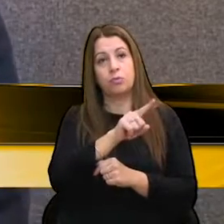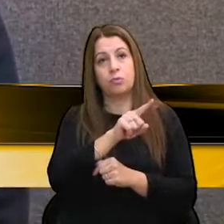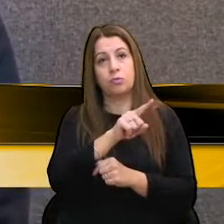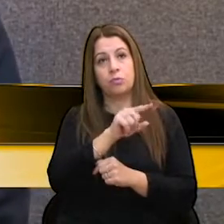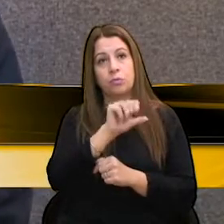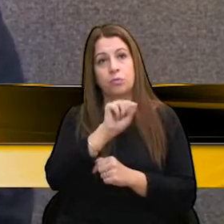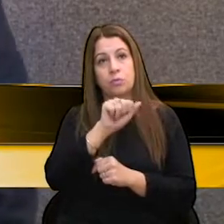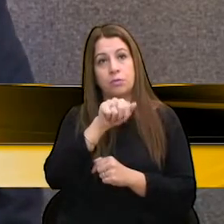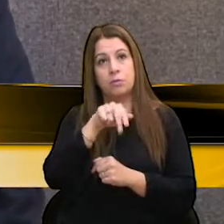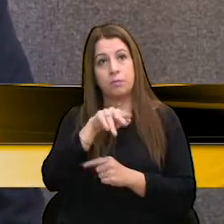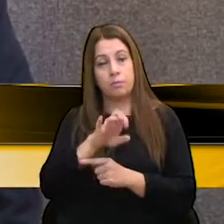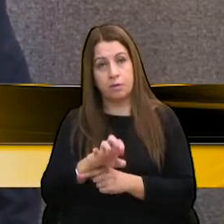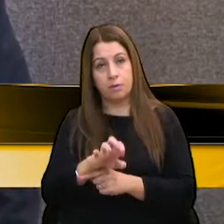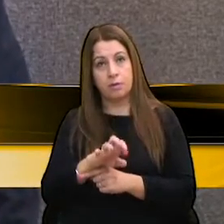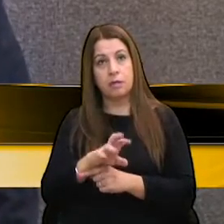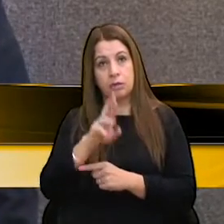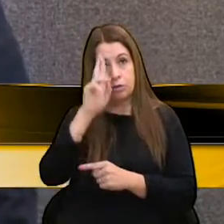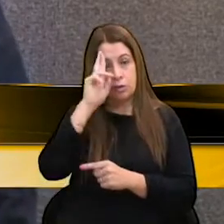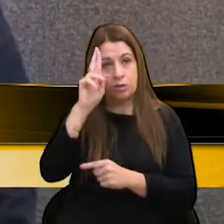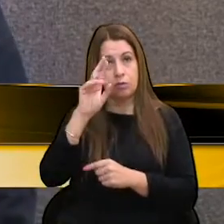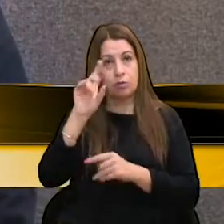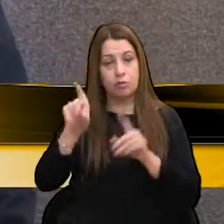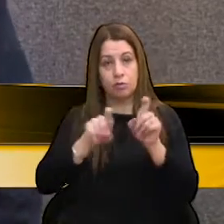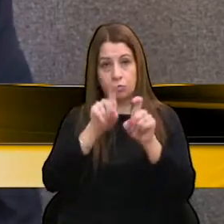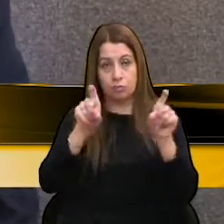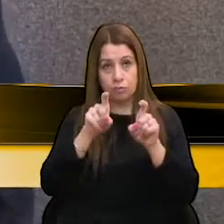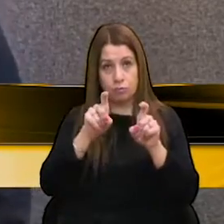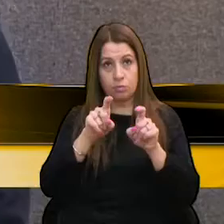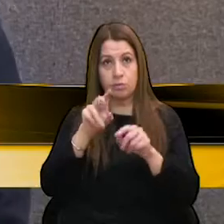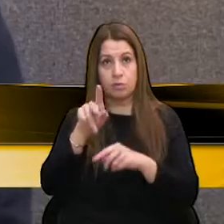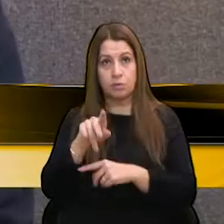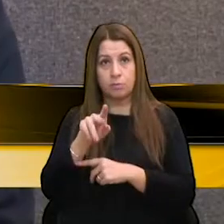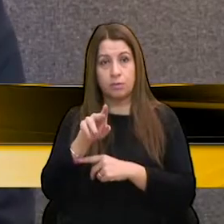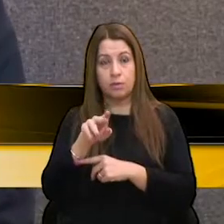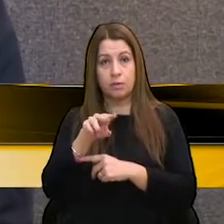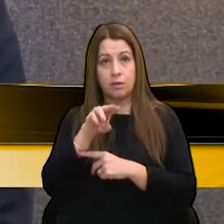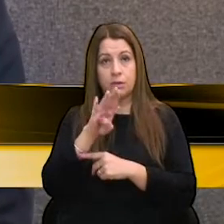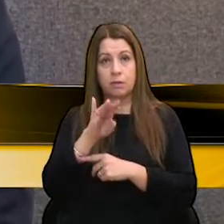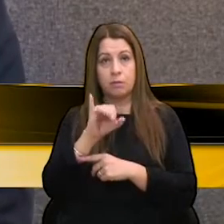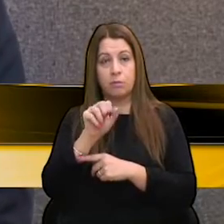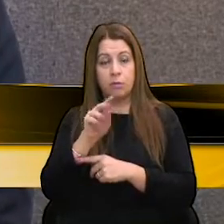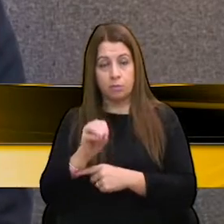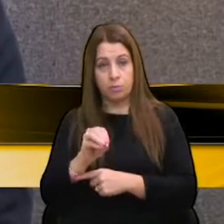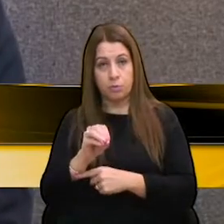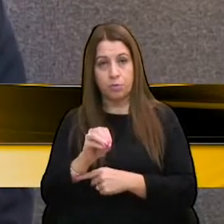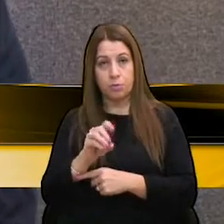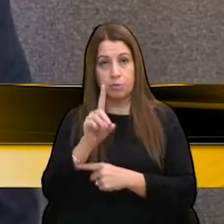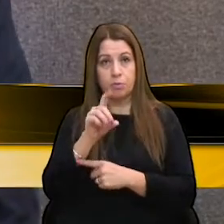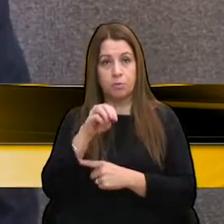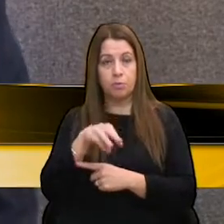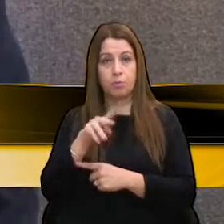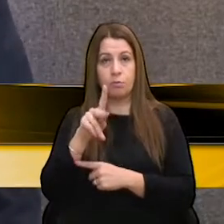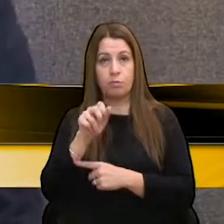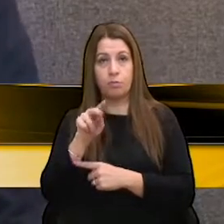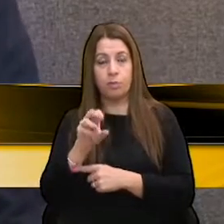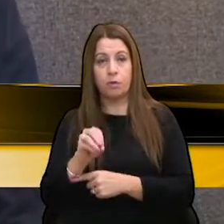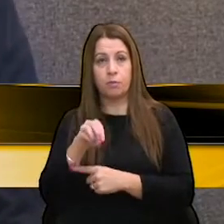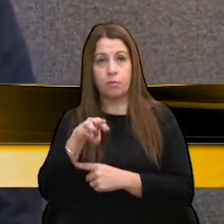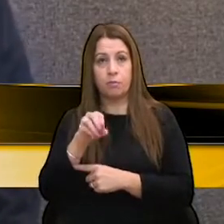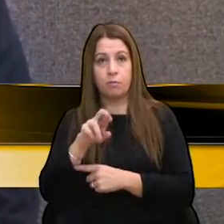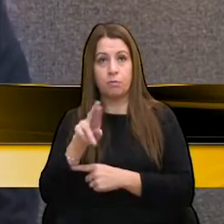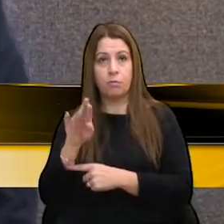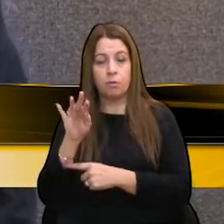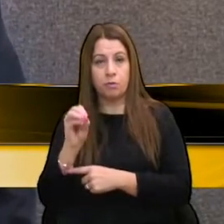trabalhou conosco lá no SAMAI, como nosso diretor de informática, irmã do bispo, Dom Paulo Moreto, filha